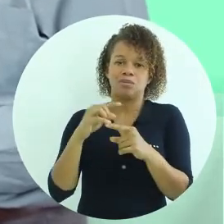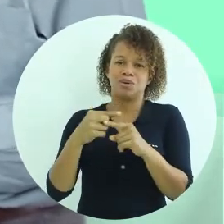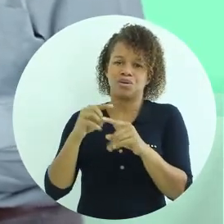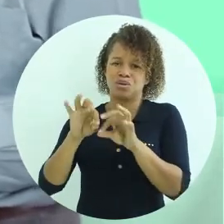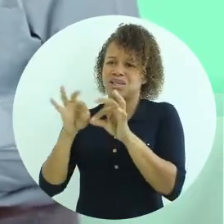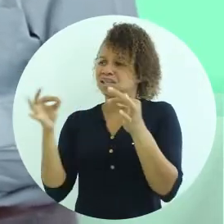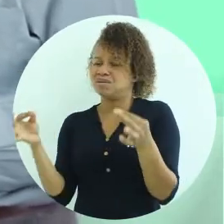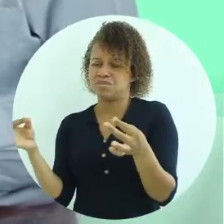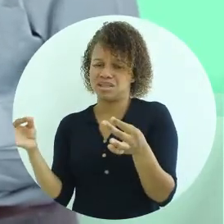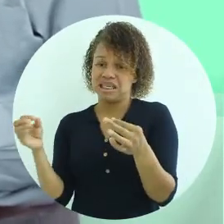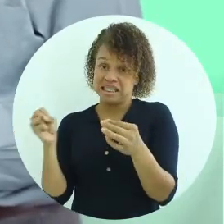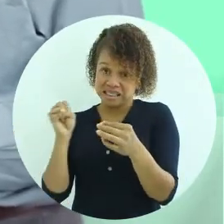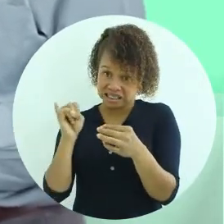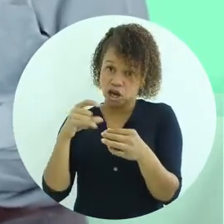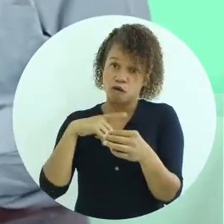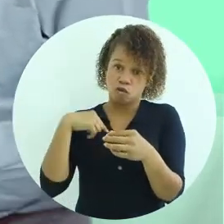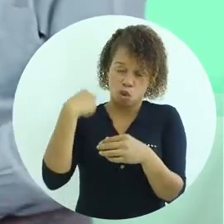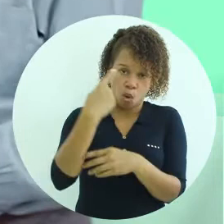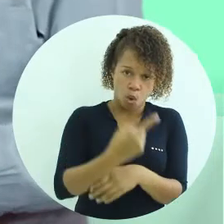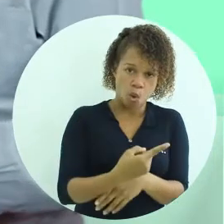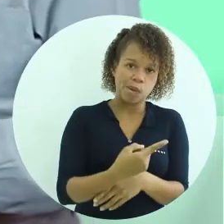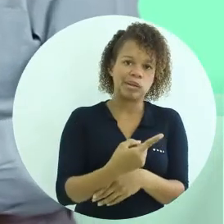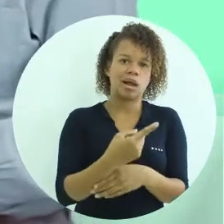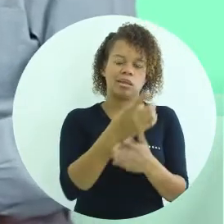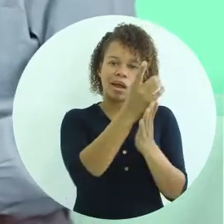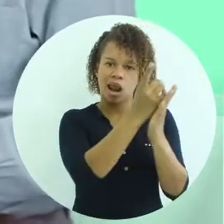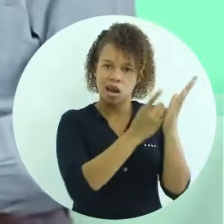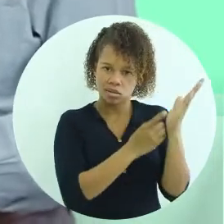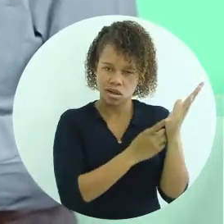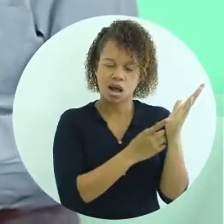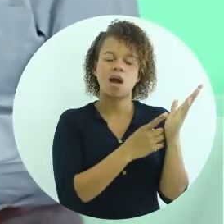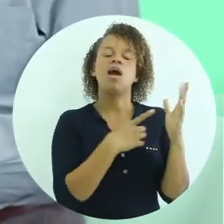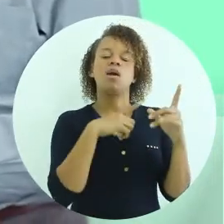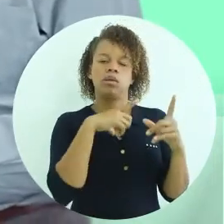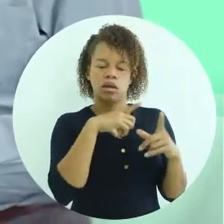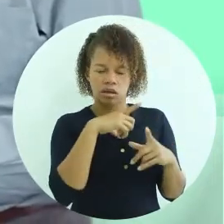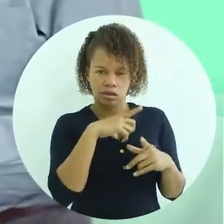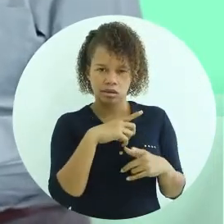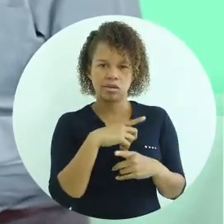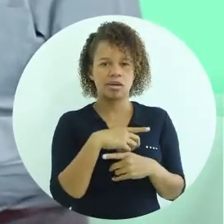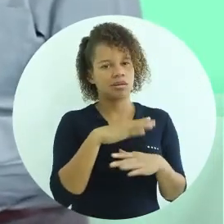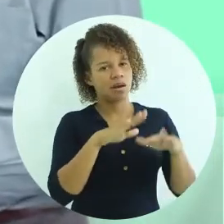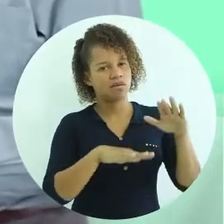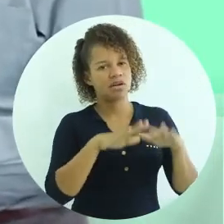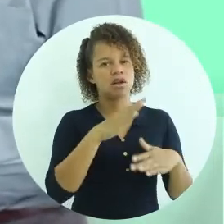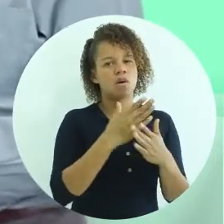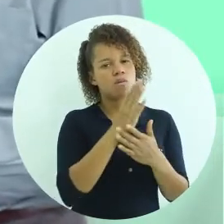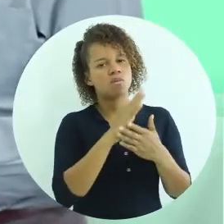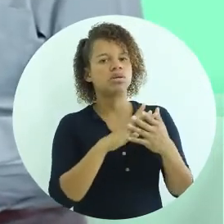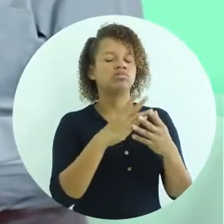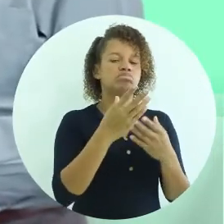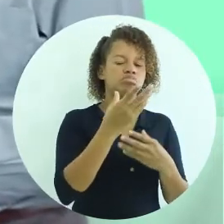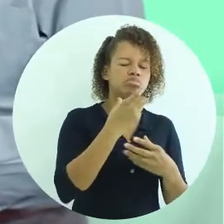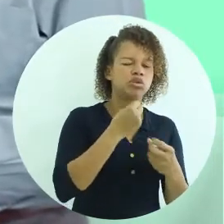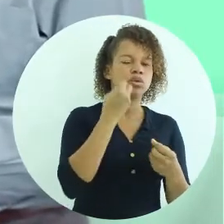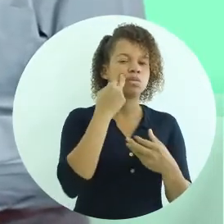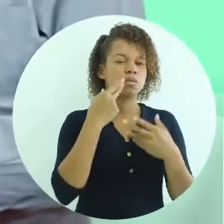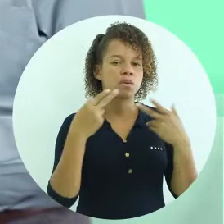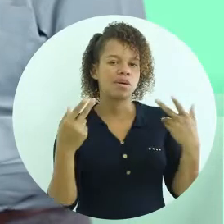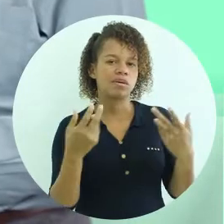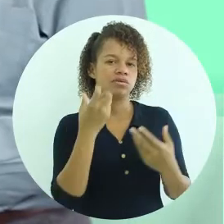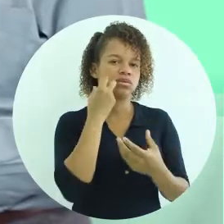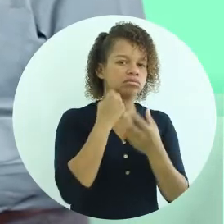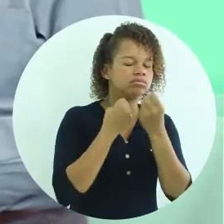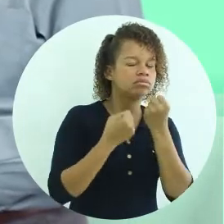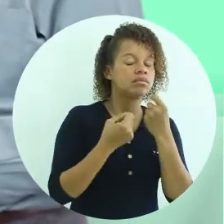de outro tipo de declaração aí, eu teria talvez algumas vantagens, mas você já tem que ser uma empresa maior. Aí